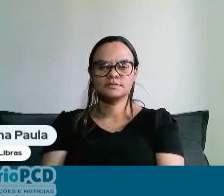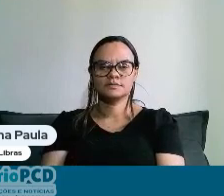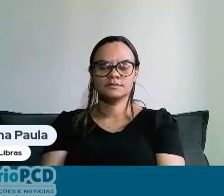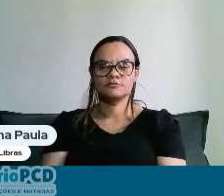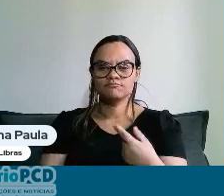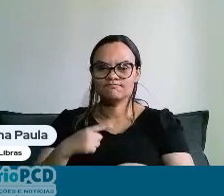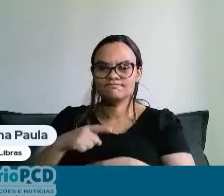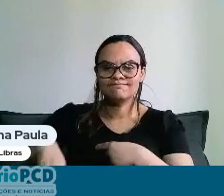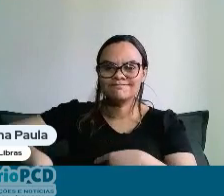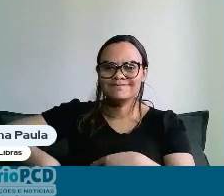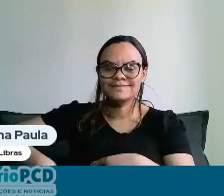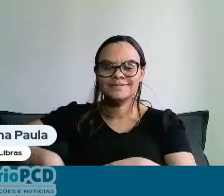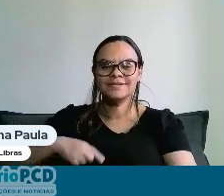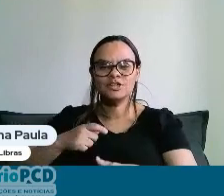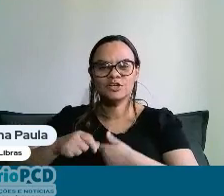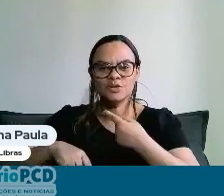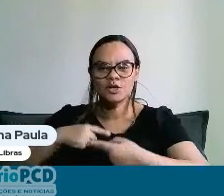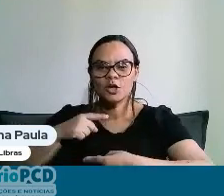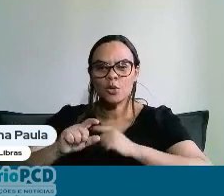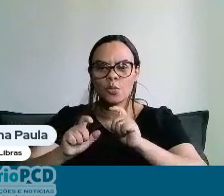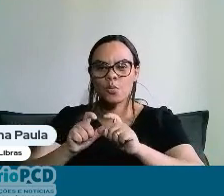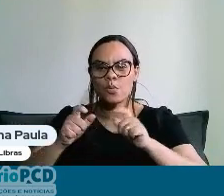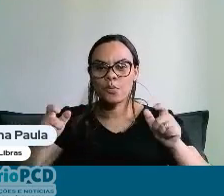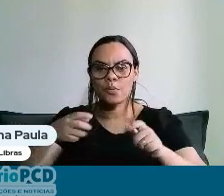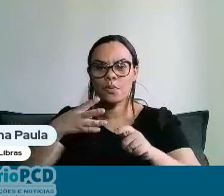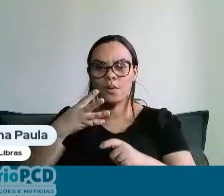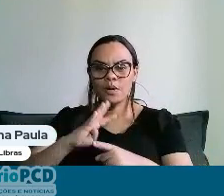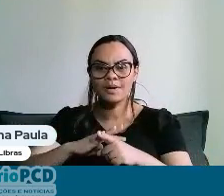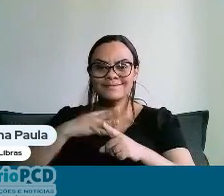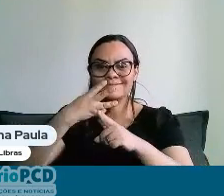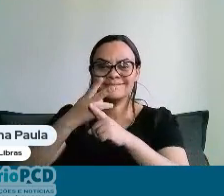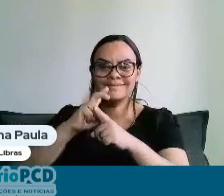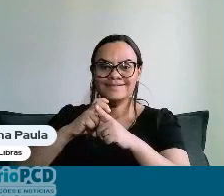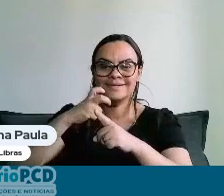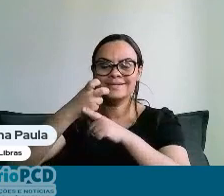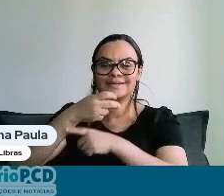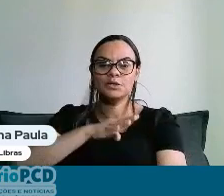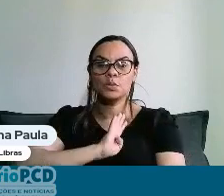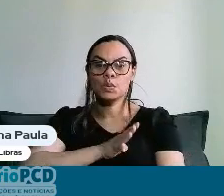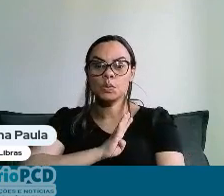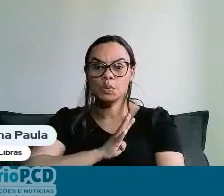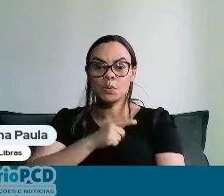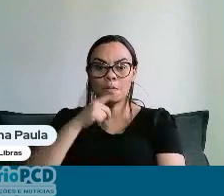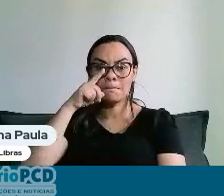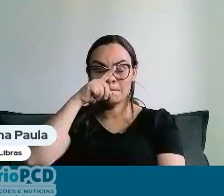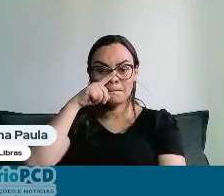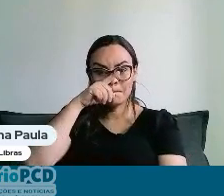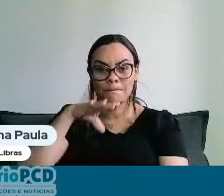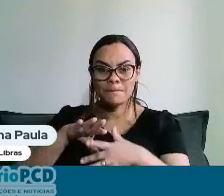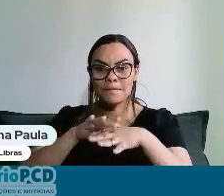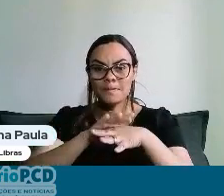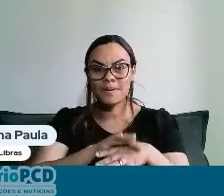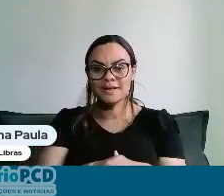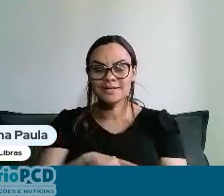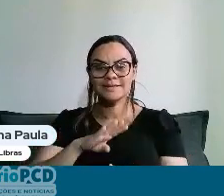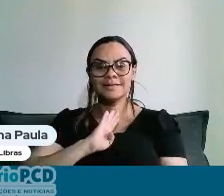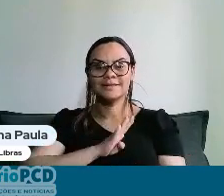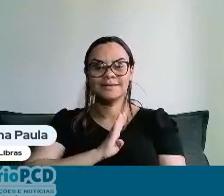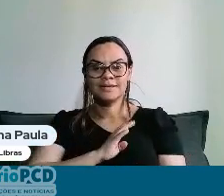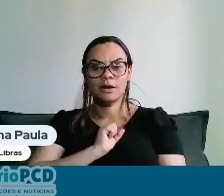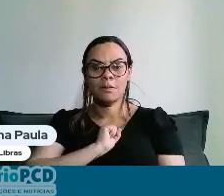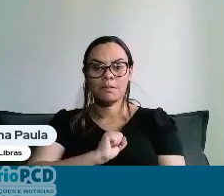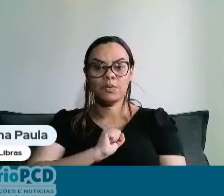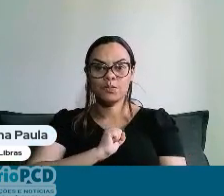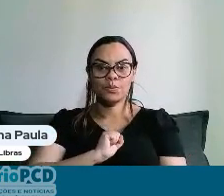a alteração da função renal, ela vai aumentar em até 4 a 5 vezes o risco cardiovascular, ou seja, você vai ter 4 a 5 vezes mais chance de infartar ou ter